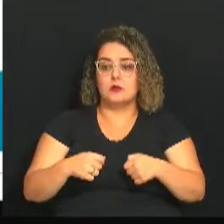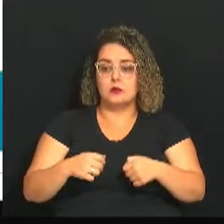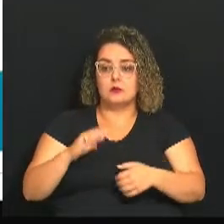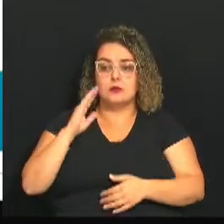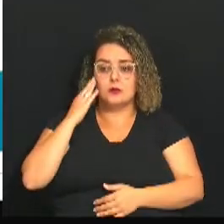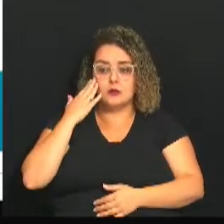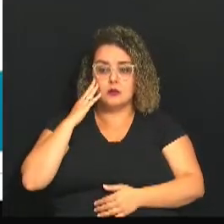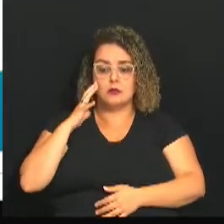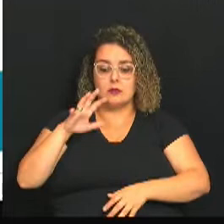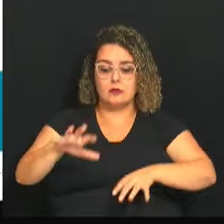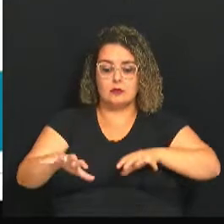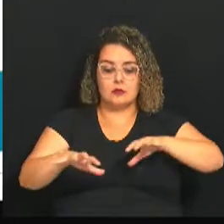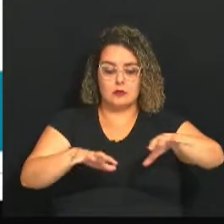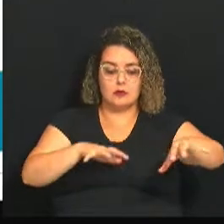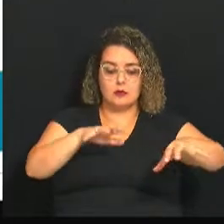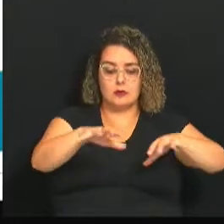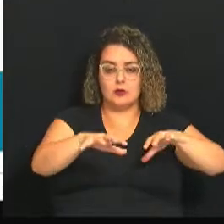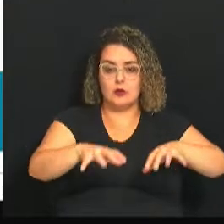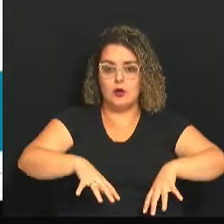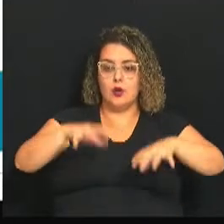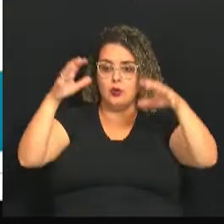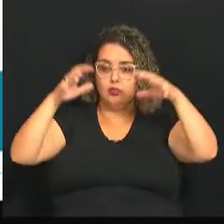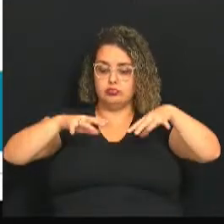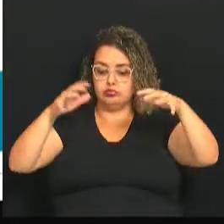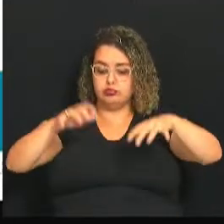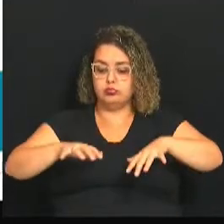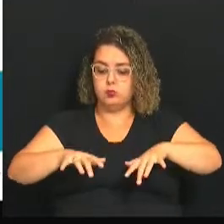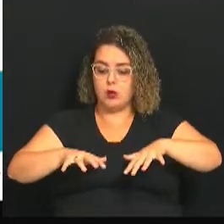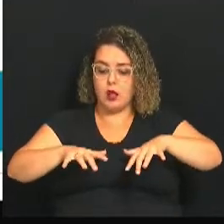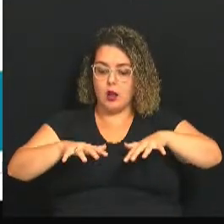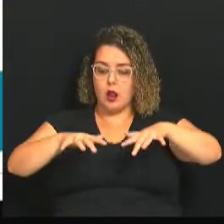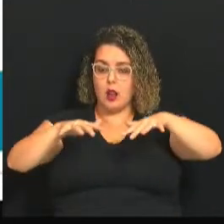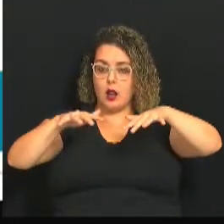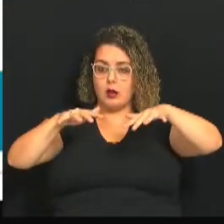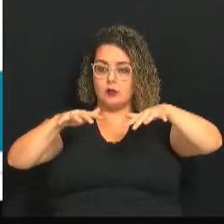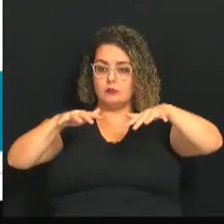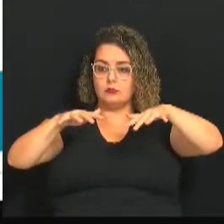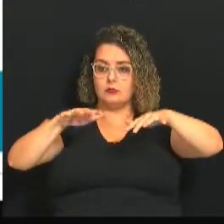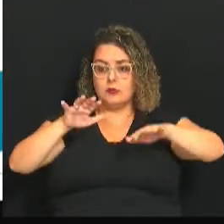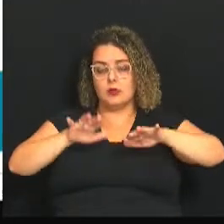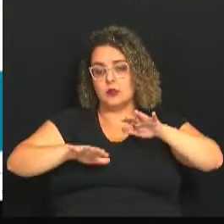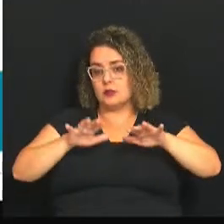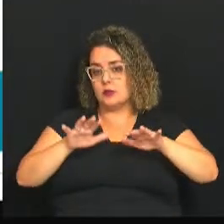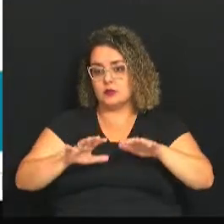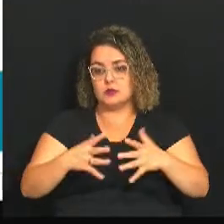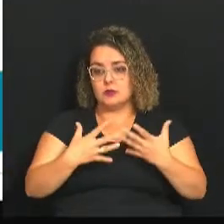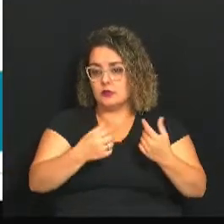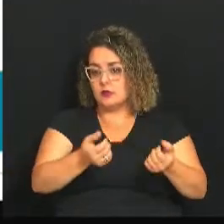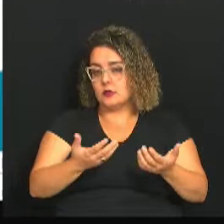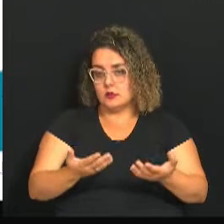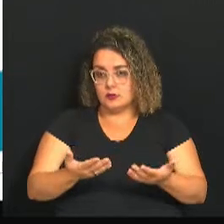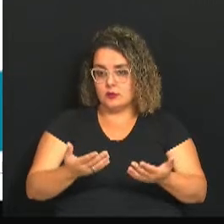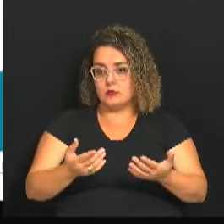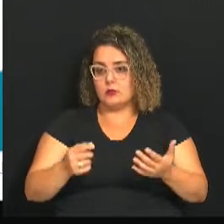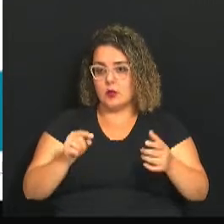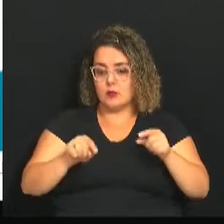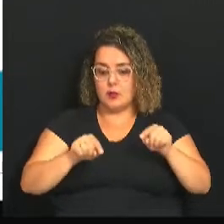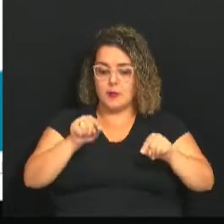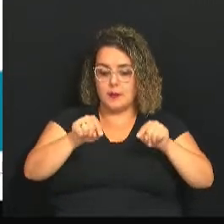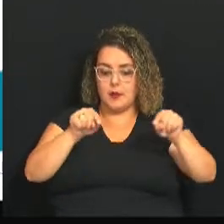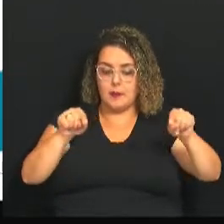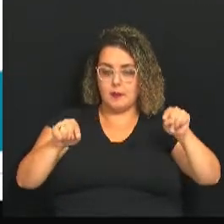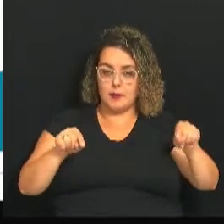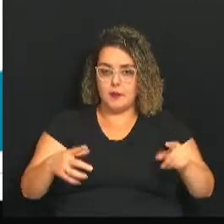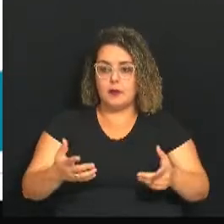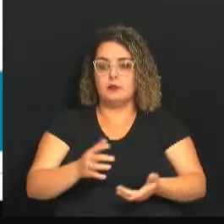de alagamentos que não são, as regiões, né, que não são muito bem contempladas ainda por esses pontos. E, evidentemente,